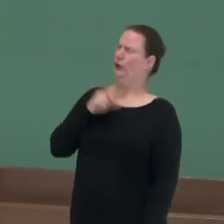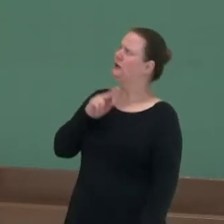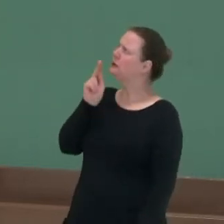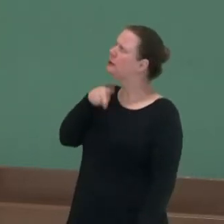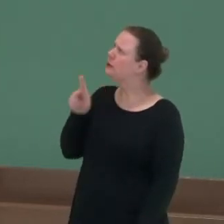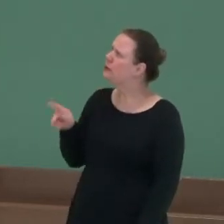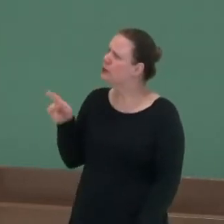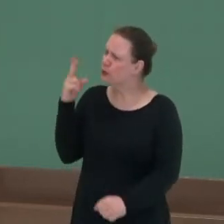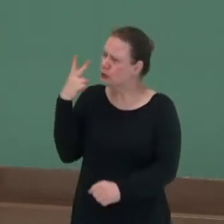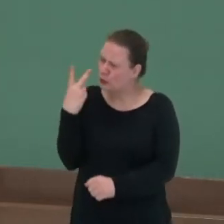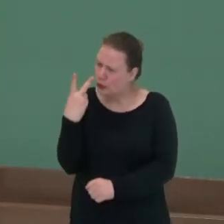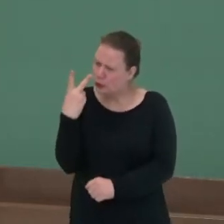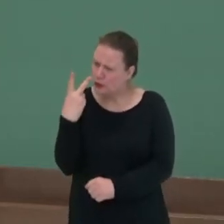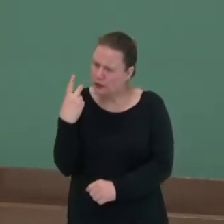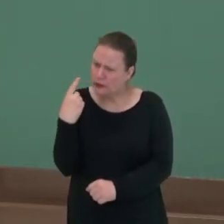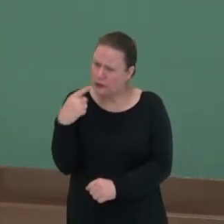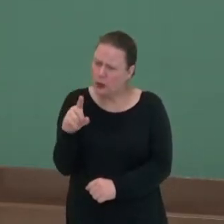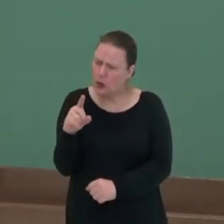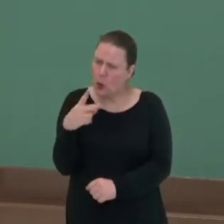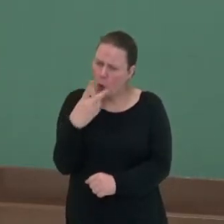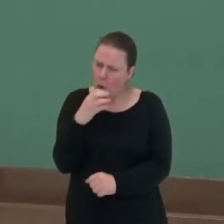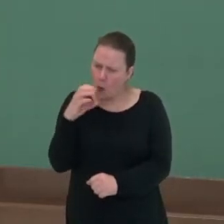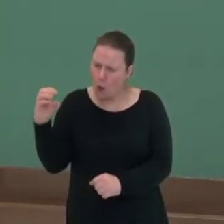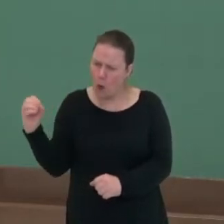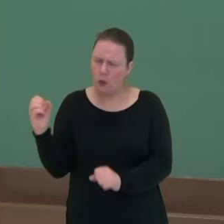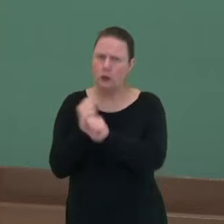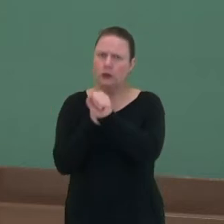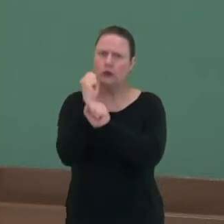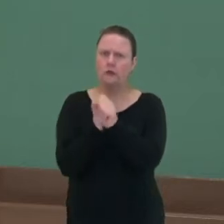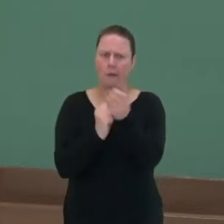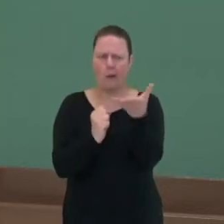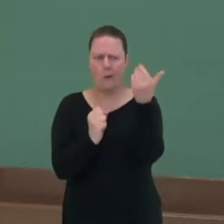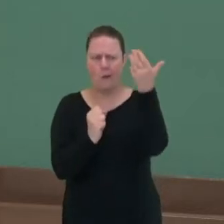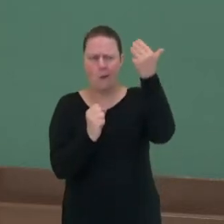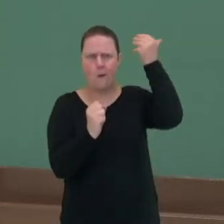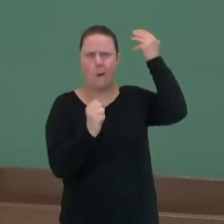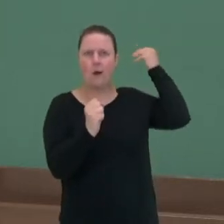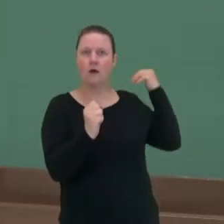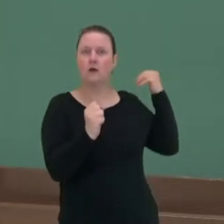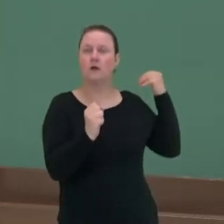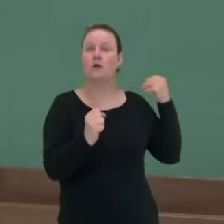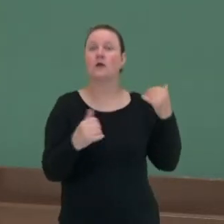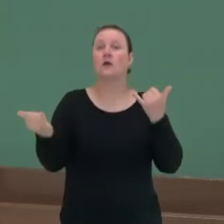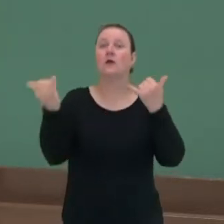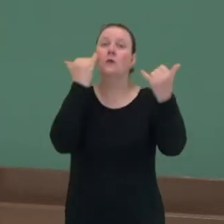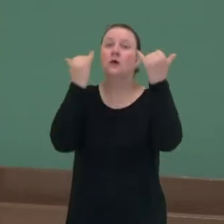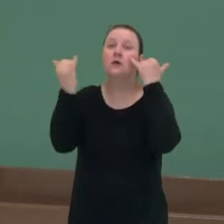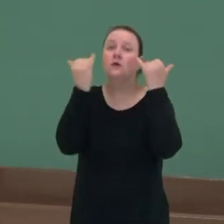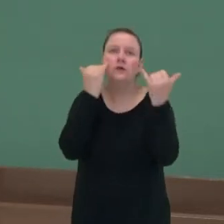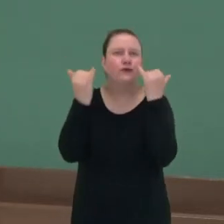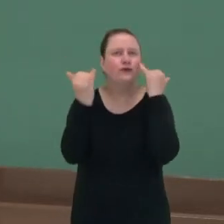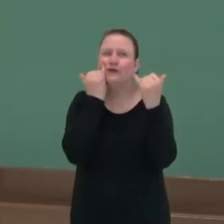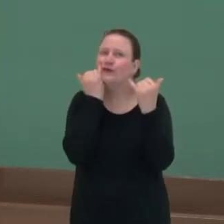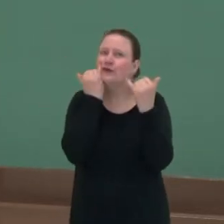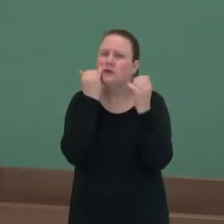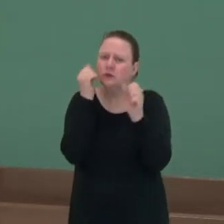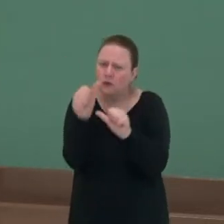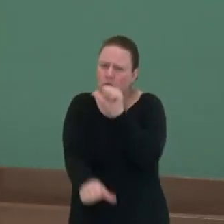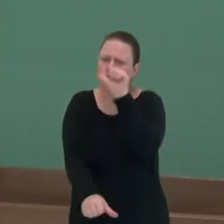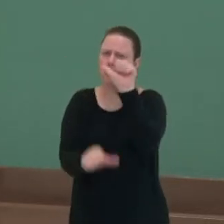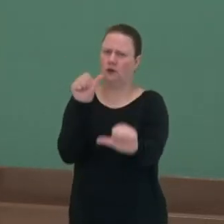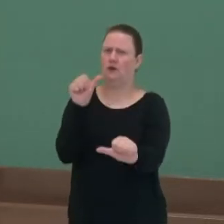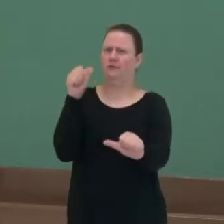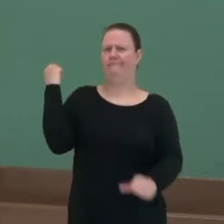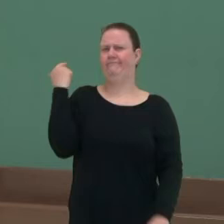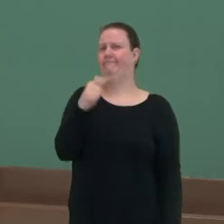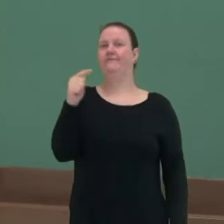tempo. Já faz bastante tempo. Porém, é uma notícia, uma informação que não muda. Se nós